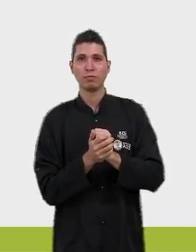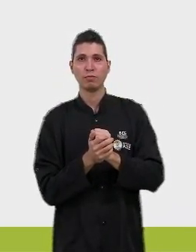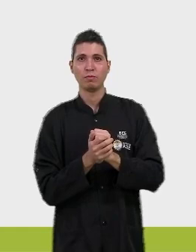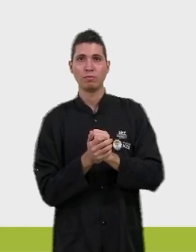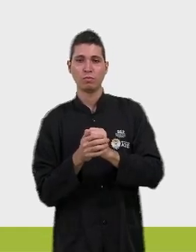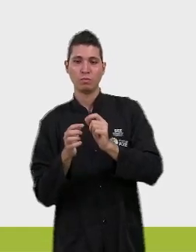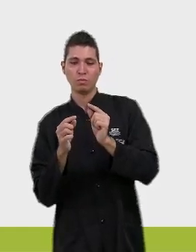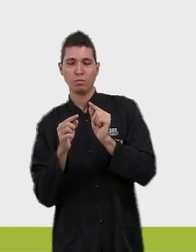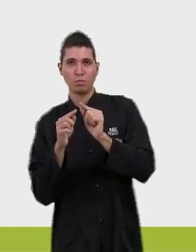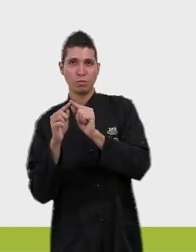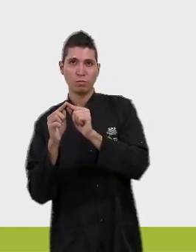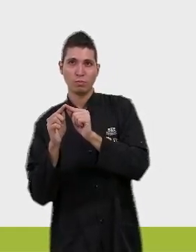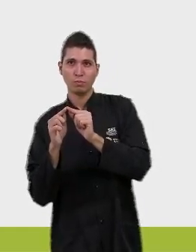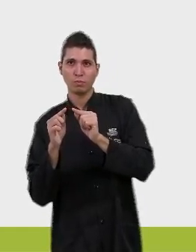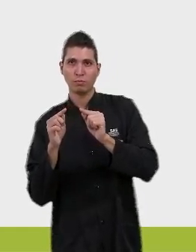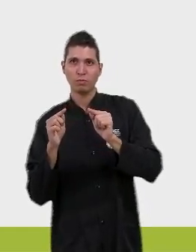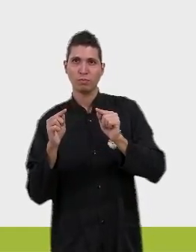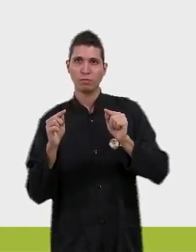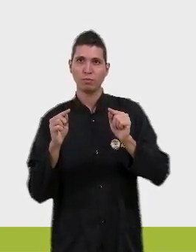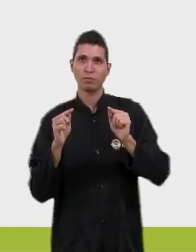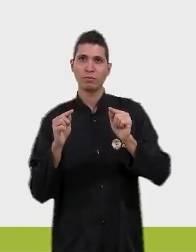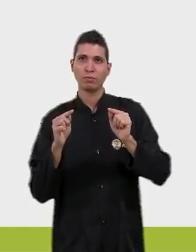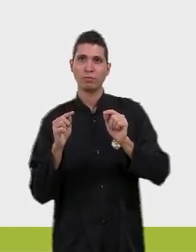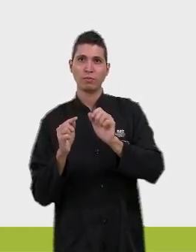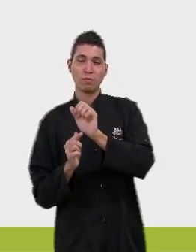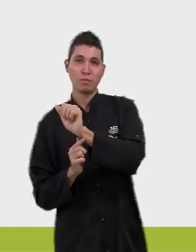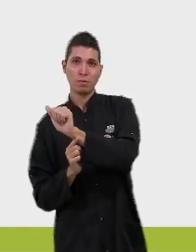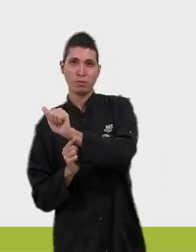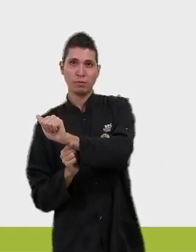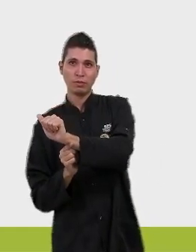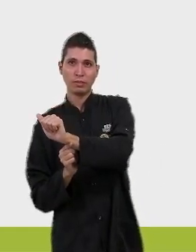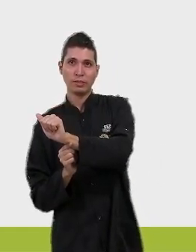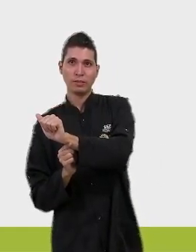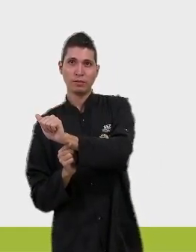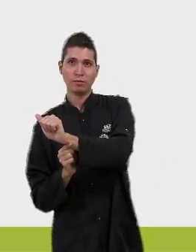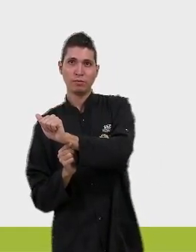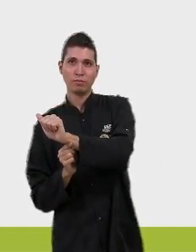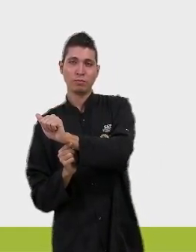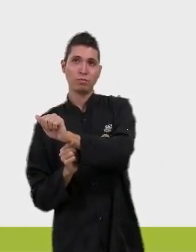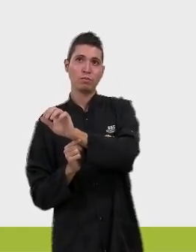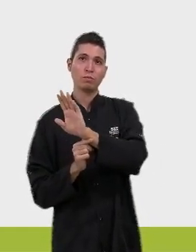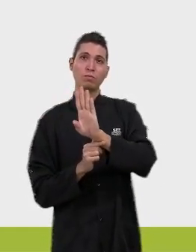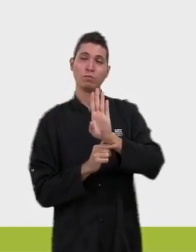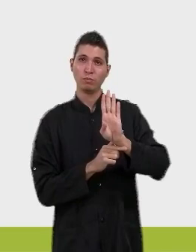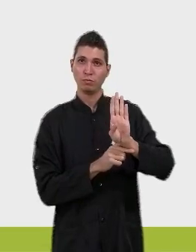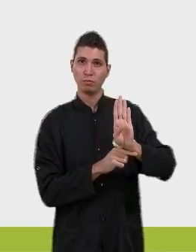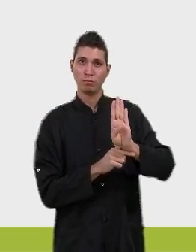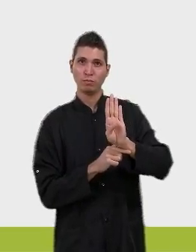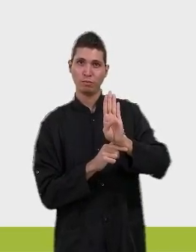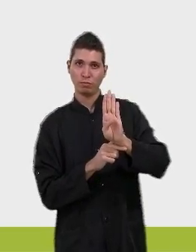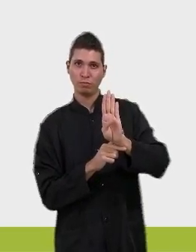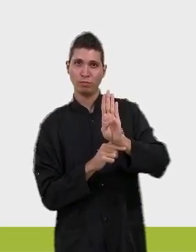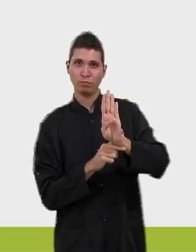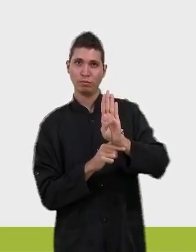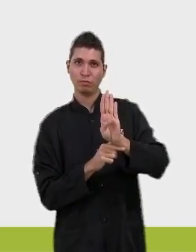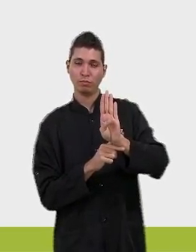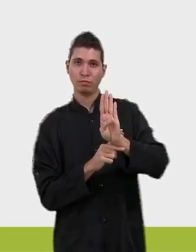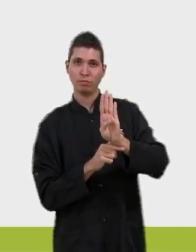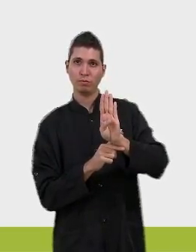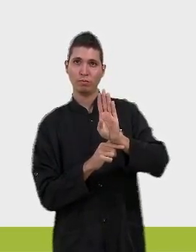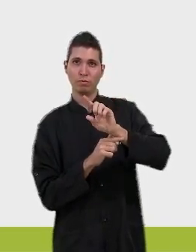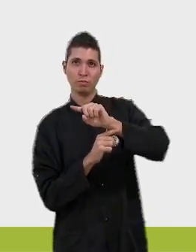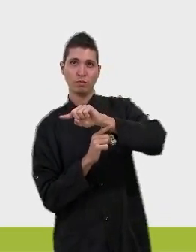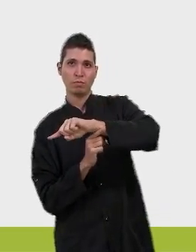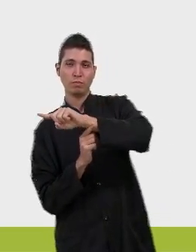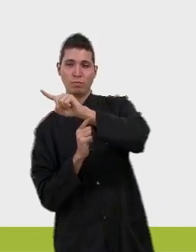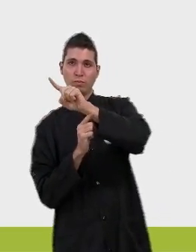o ponto A. De novo, marque um ponto B aqui na circunferência e considere o arco que vai de A até B, esse arco